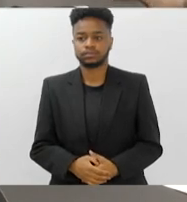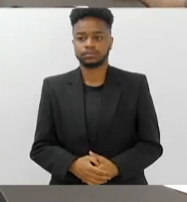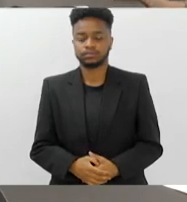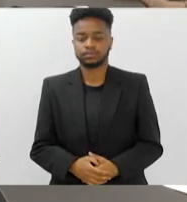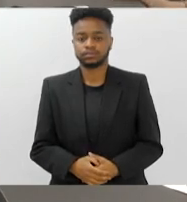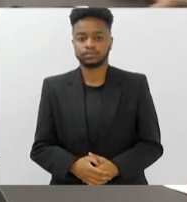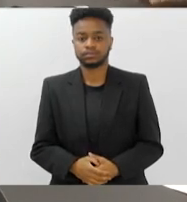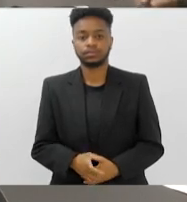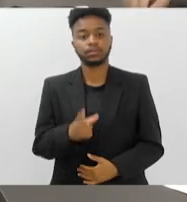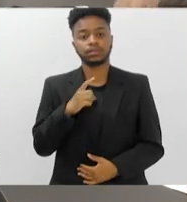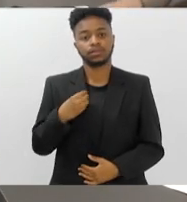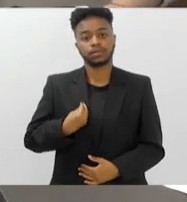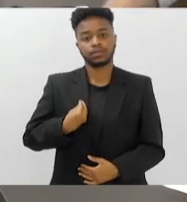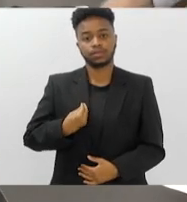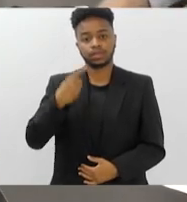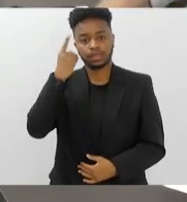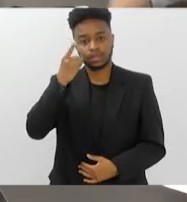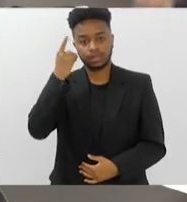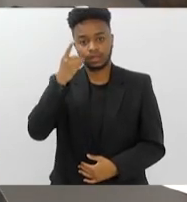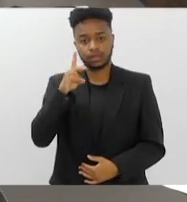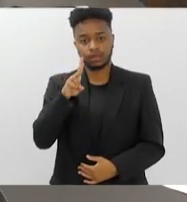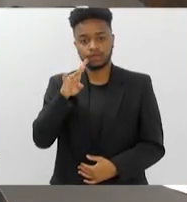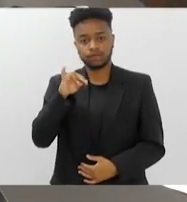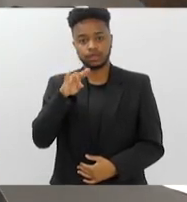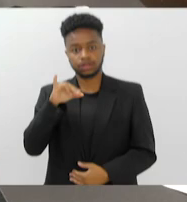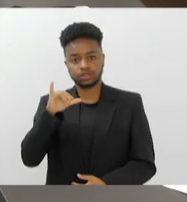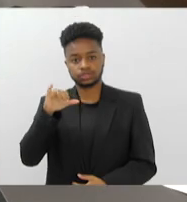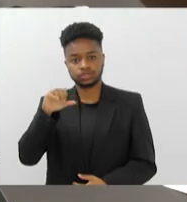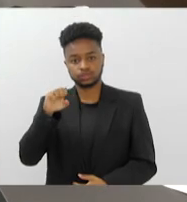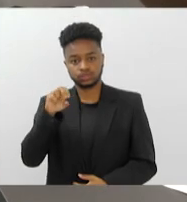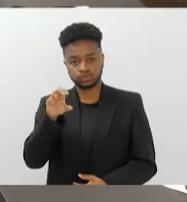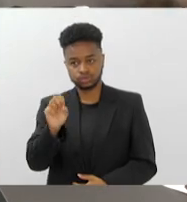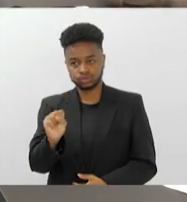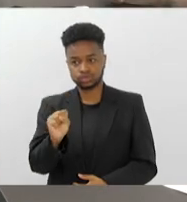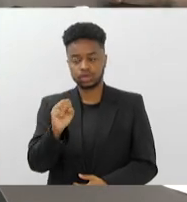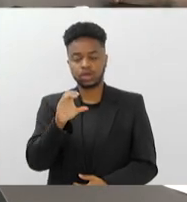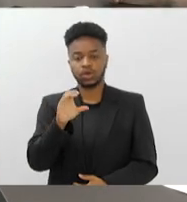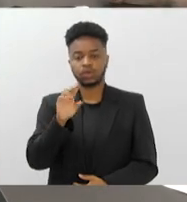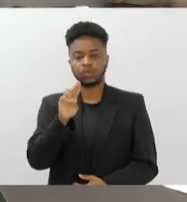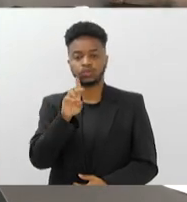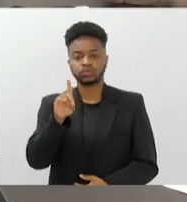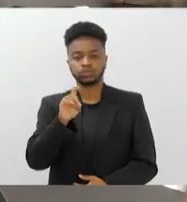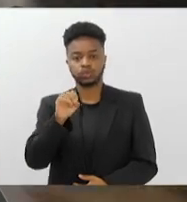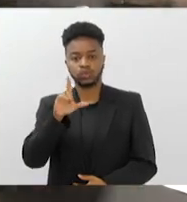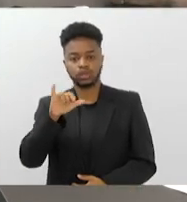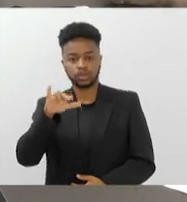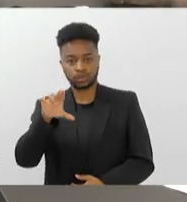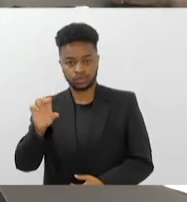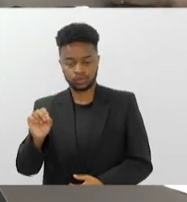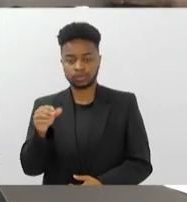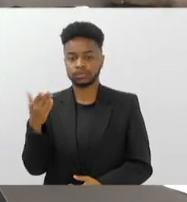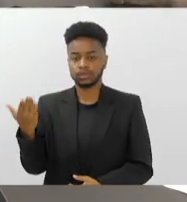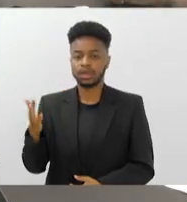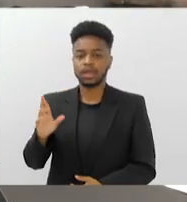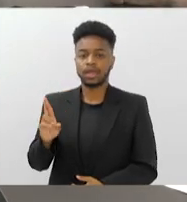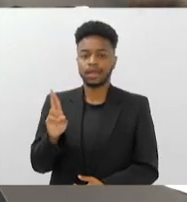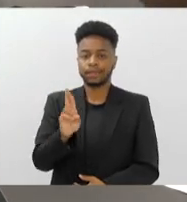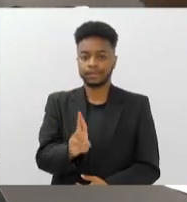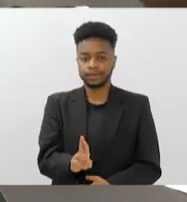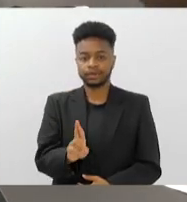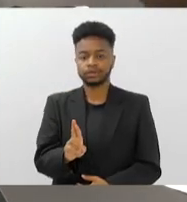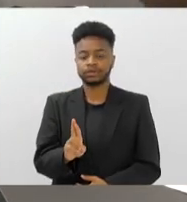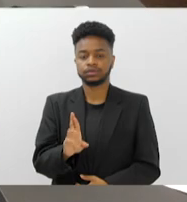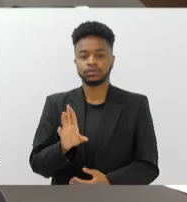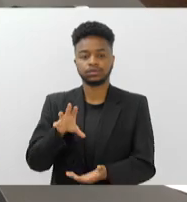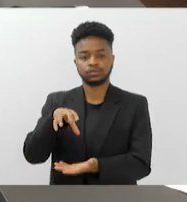Com a presença do deputado Vinícius Cozzolino, digno representante do